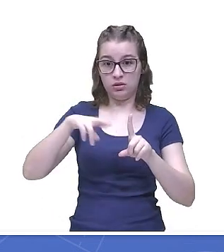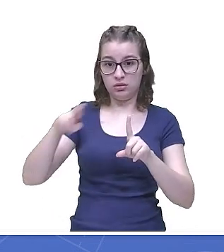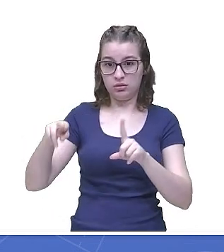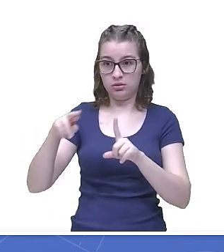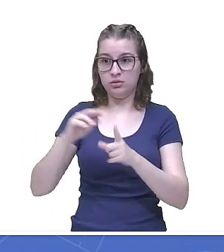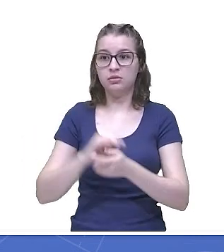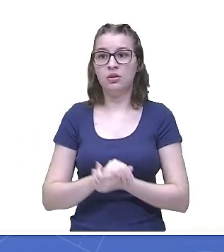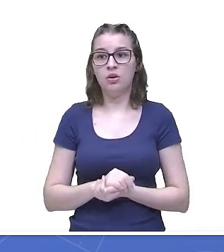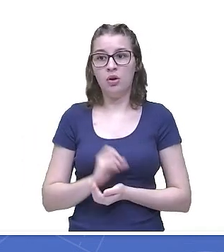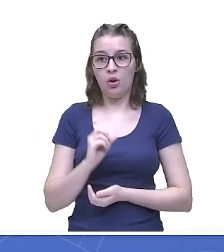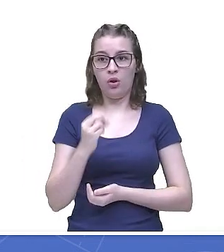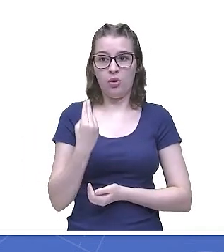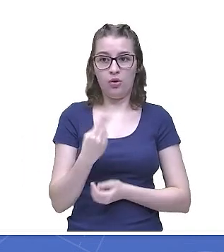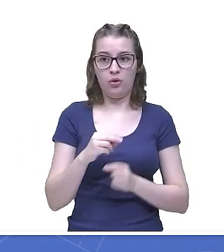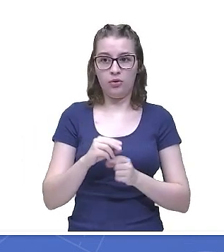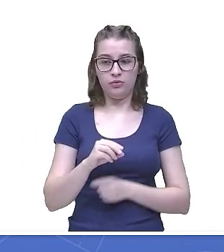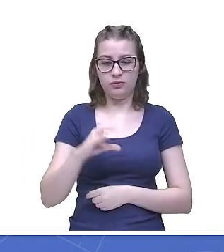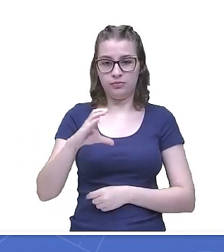ela traz